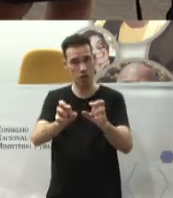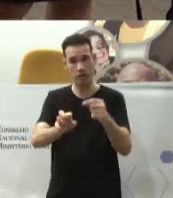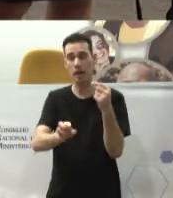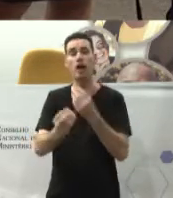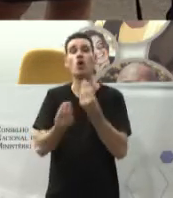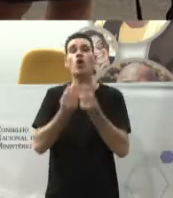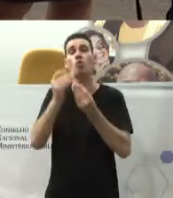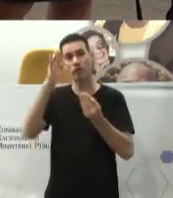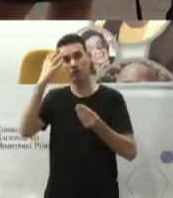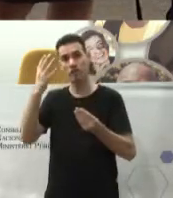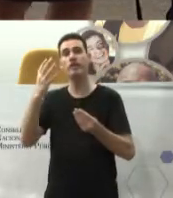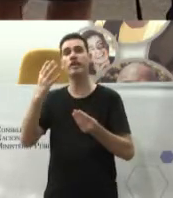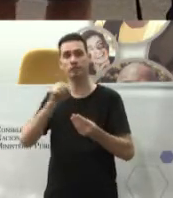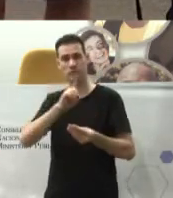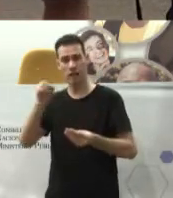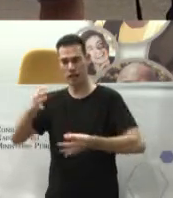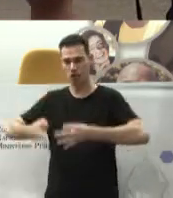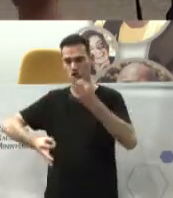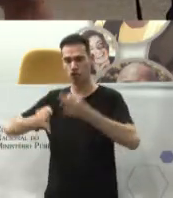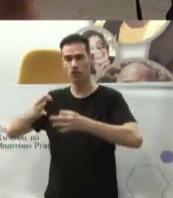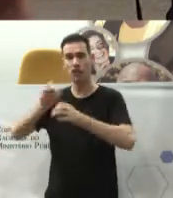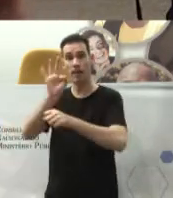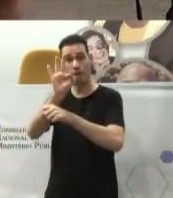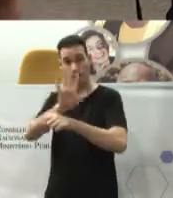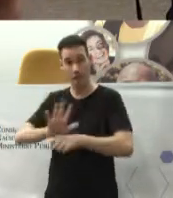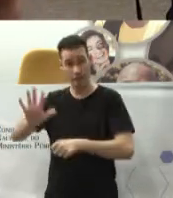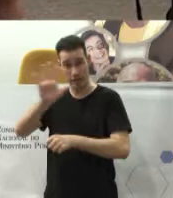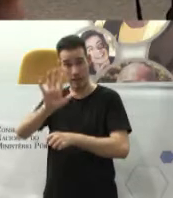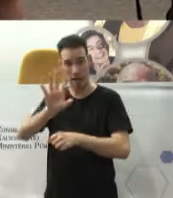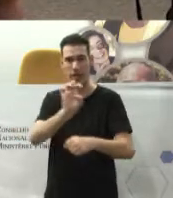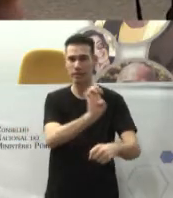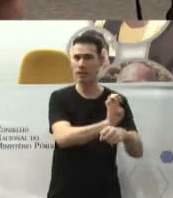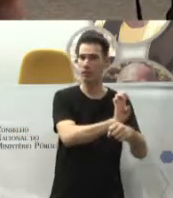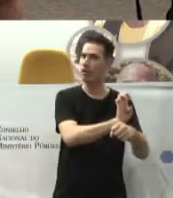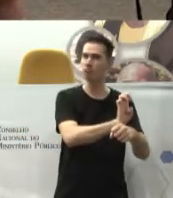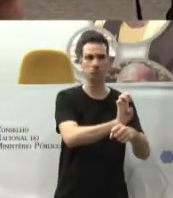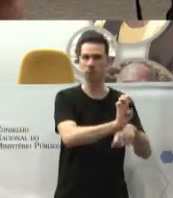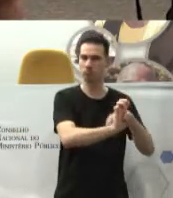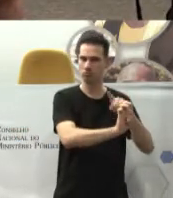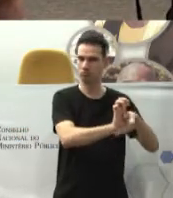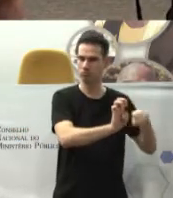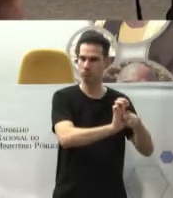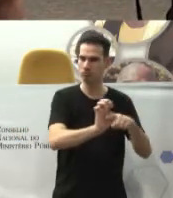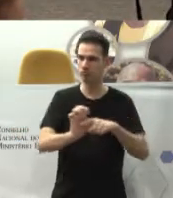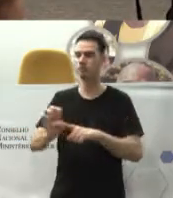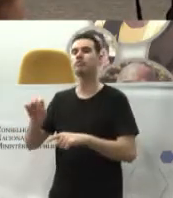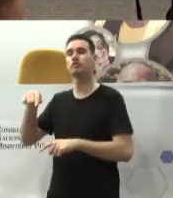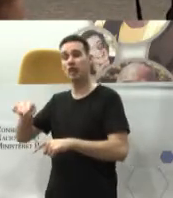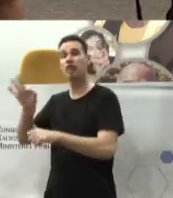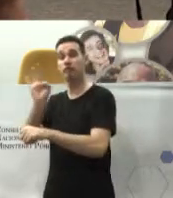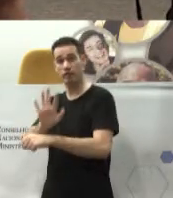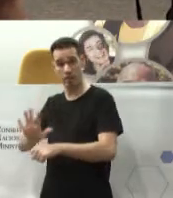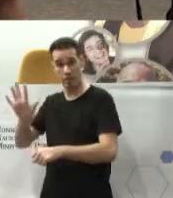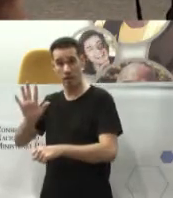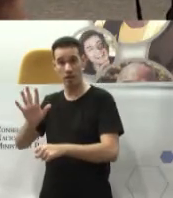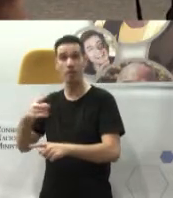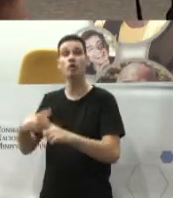Justiça Federal. Elas não são ajuizadas na Justiça Estadual. Isso para quê? Para que o Estado ele